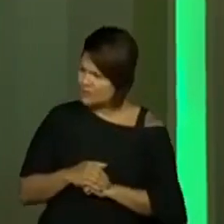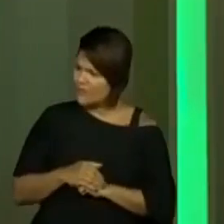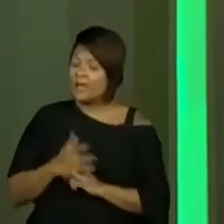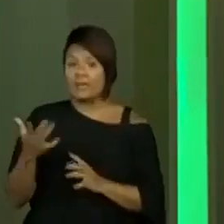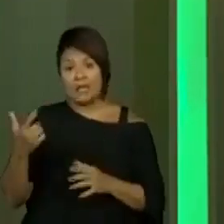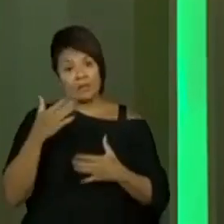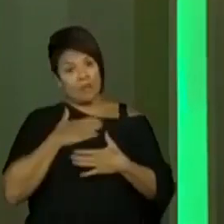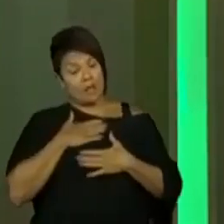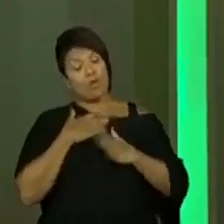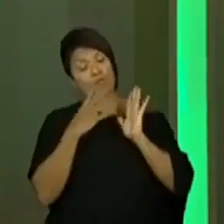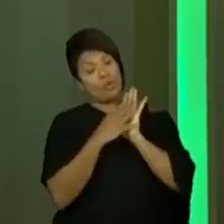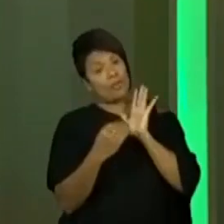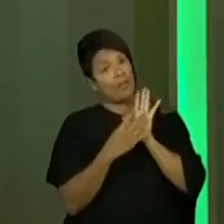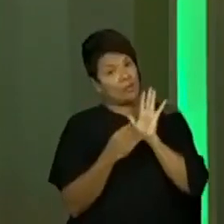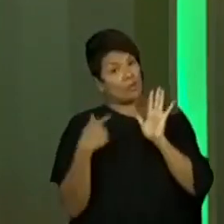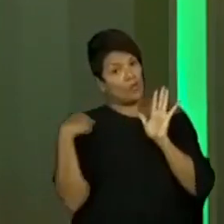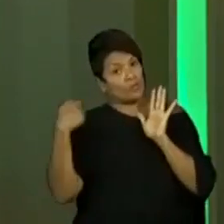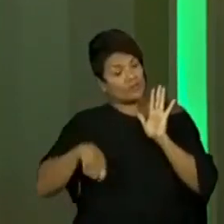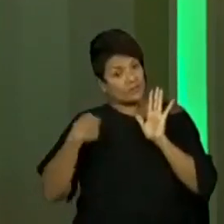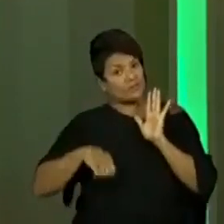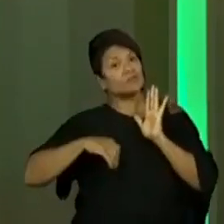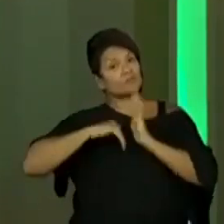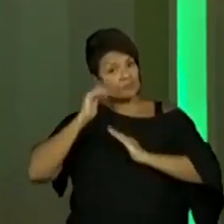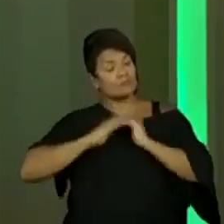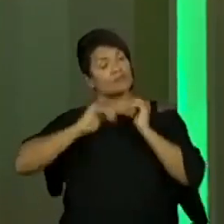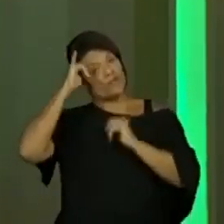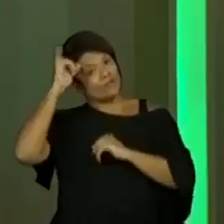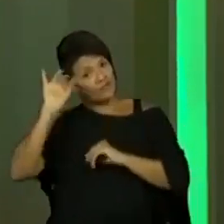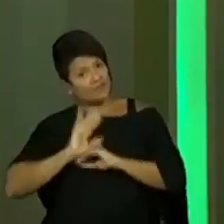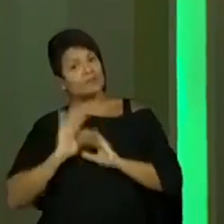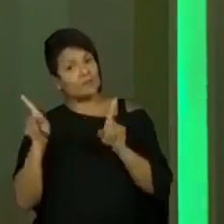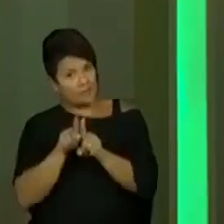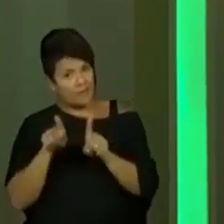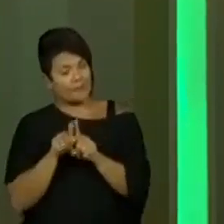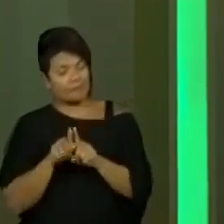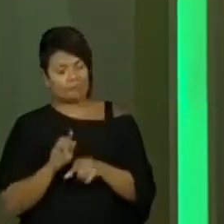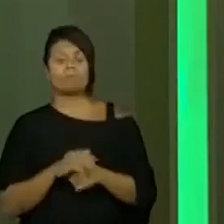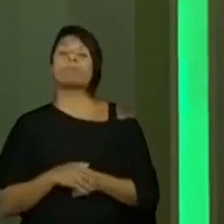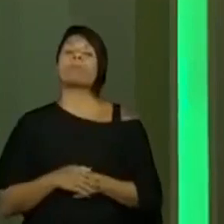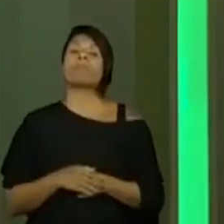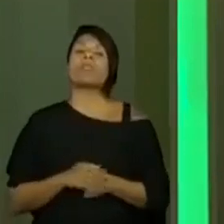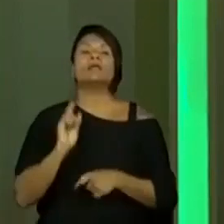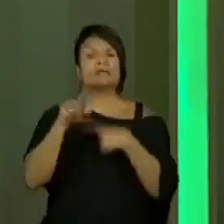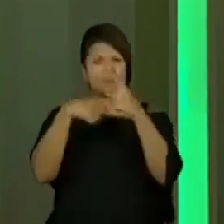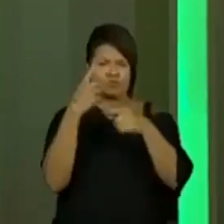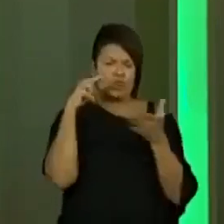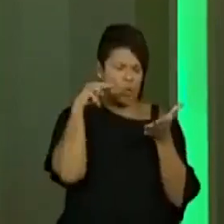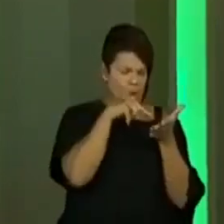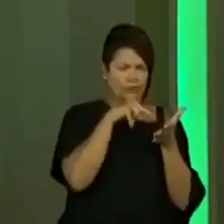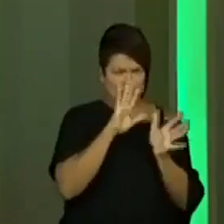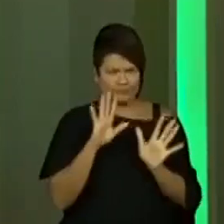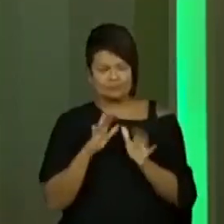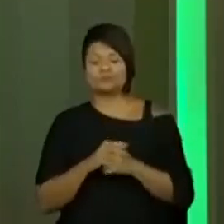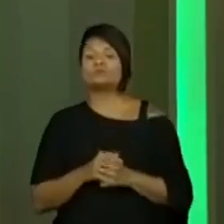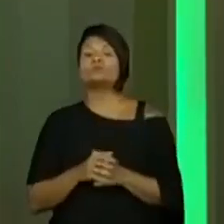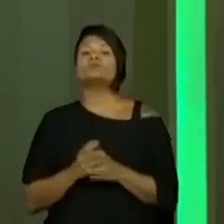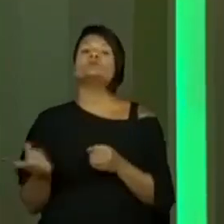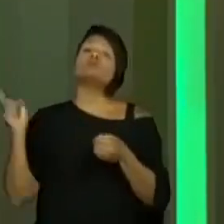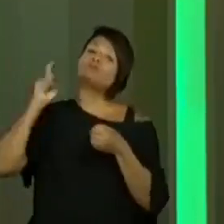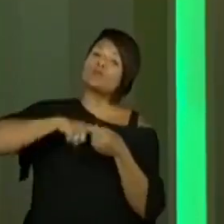mesmos, tá bom? Daqui a pouco eu olho se tem mais alguma dúvida aqui. Então, vamos voltar aqui para o nosso